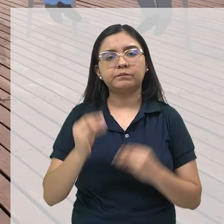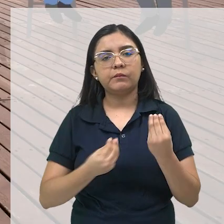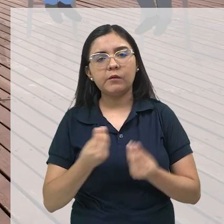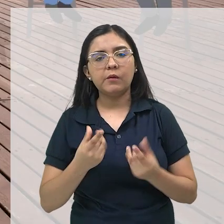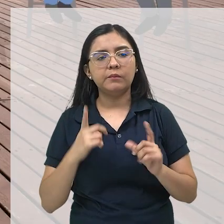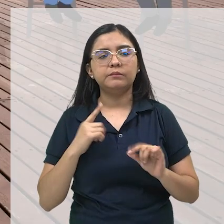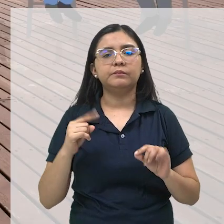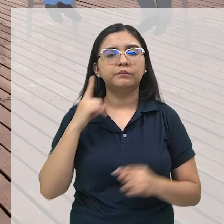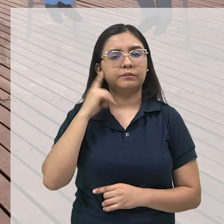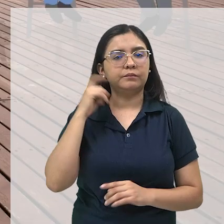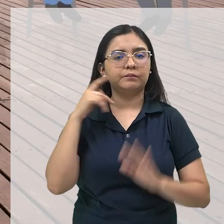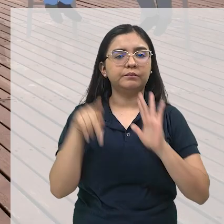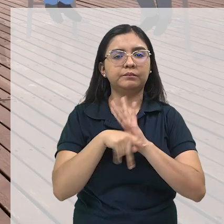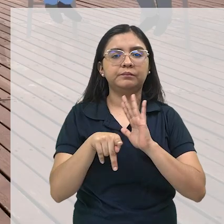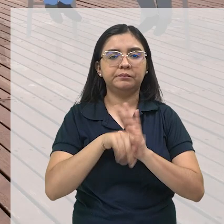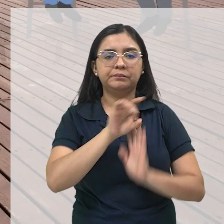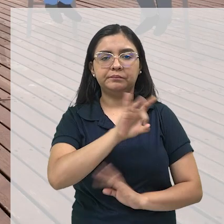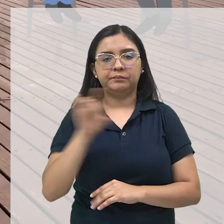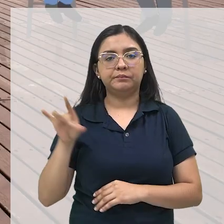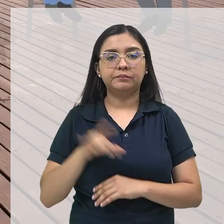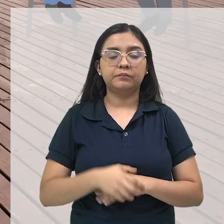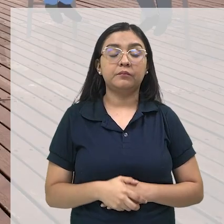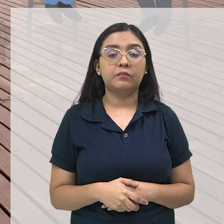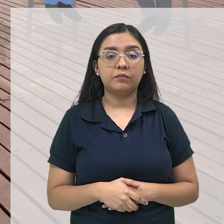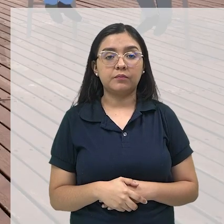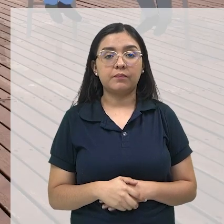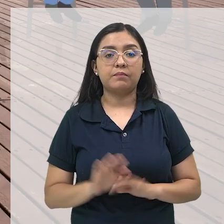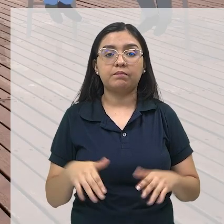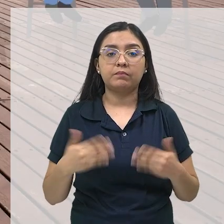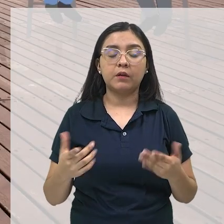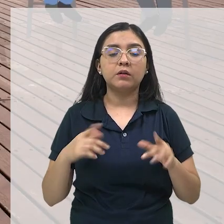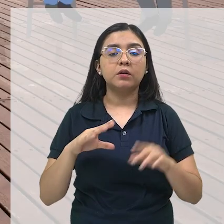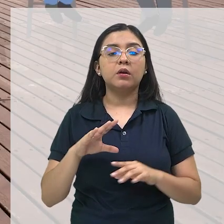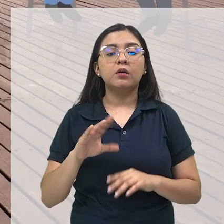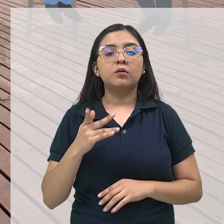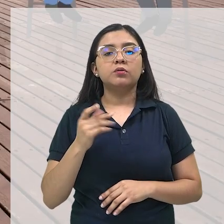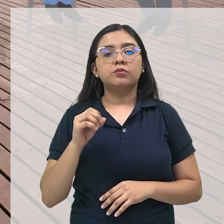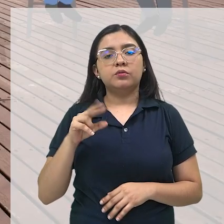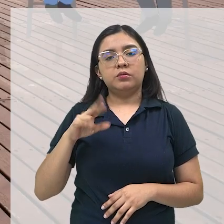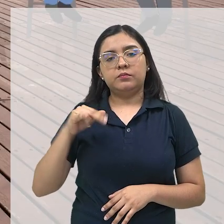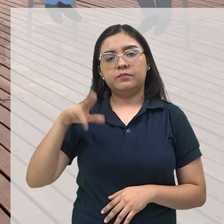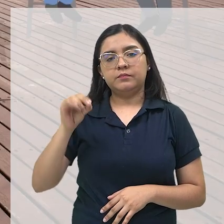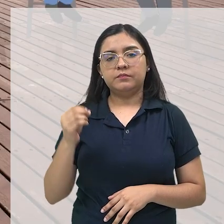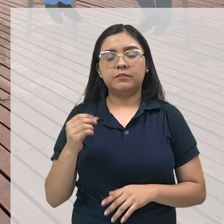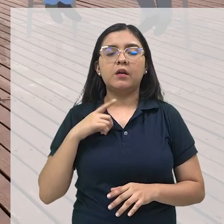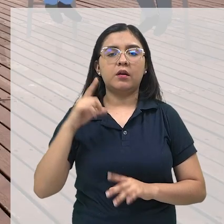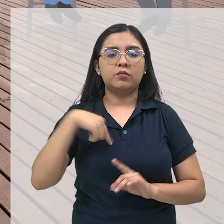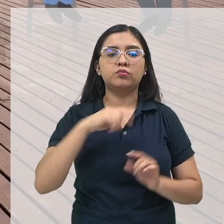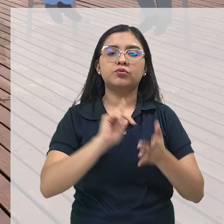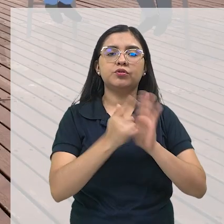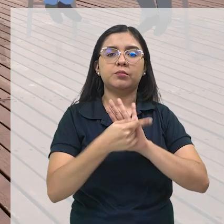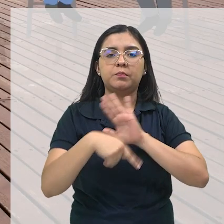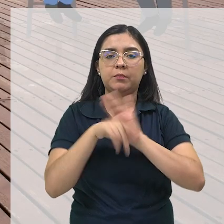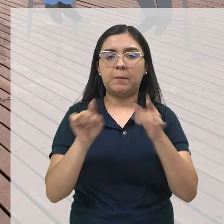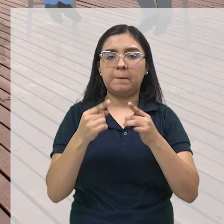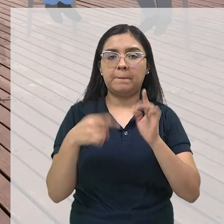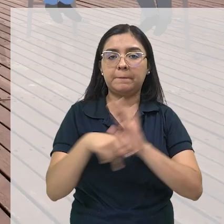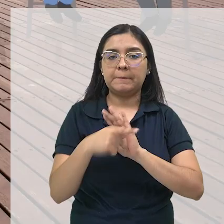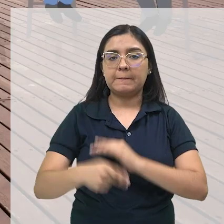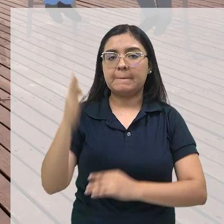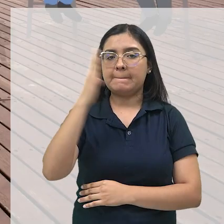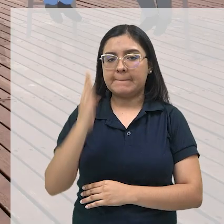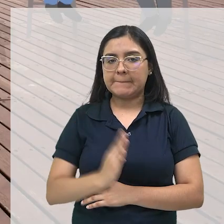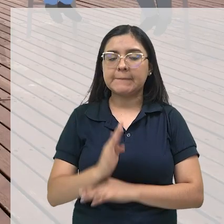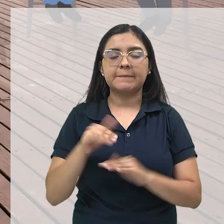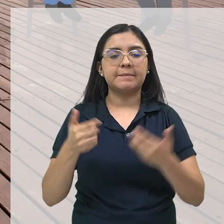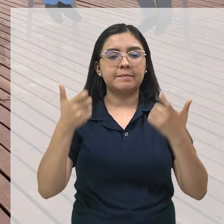pouco como era o som de cada um desses instrumentos. E o chorinho é um dos gêneros musicais brasileiros.